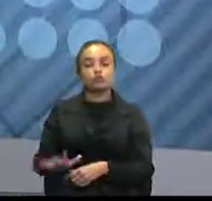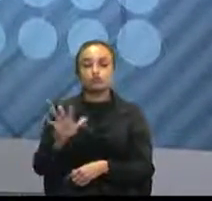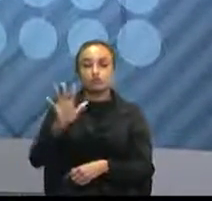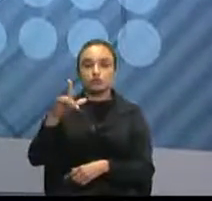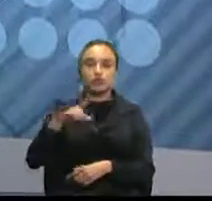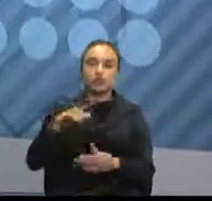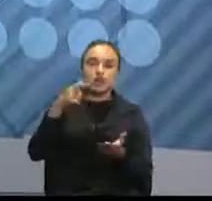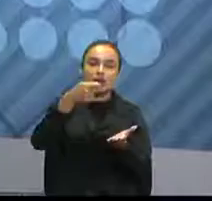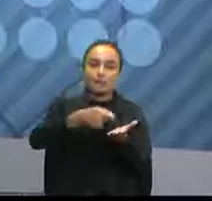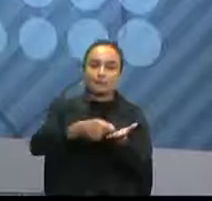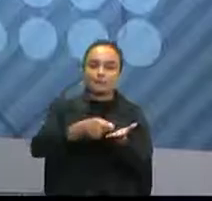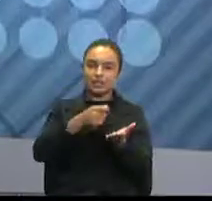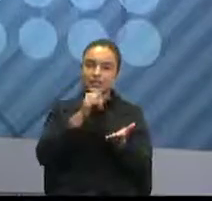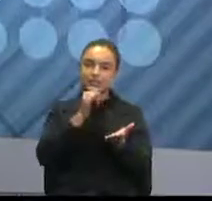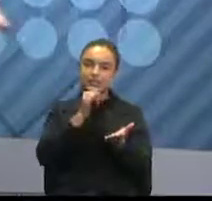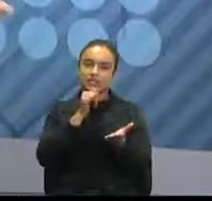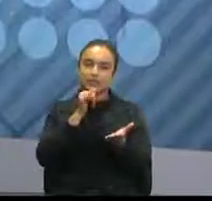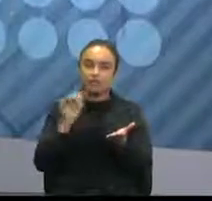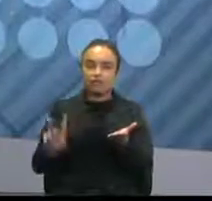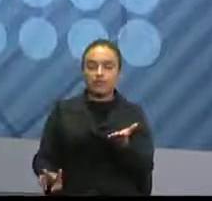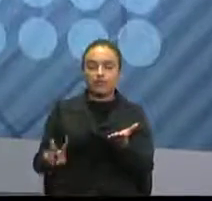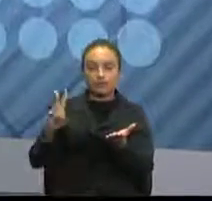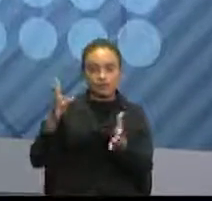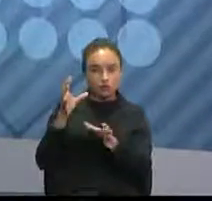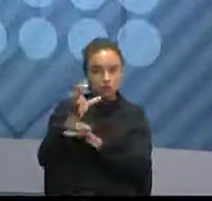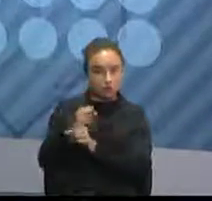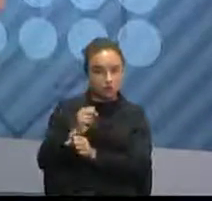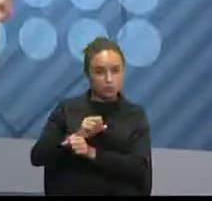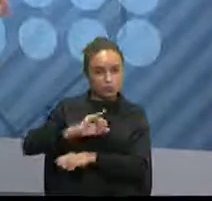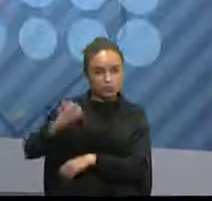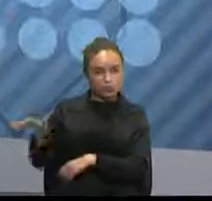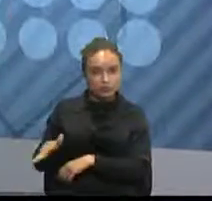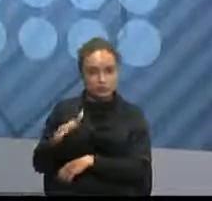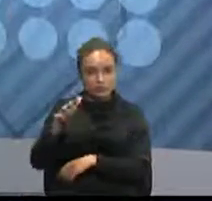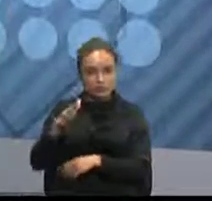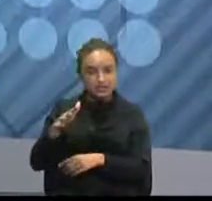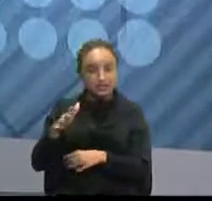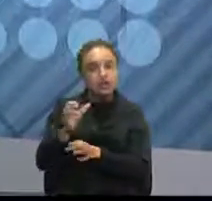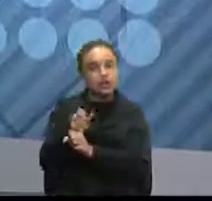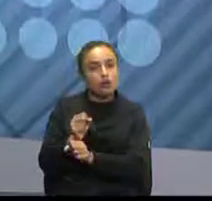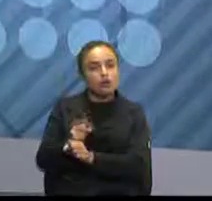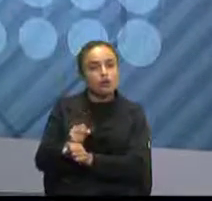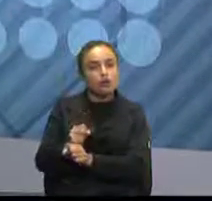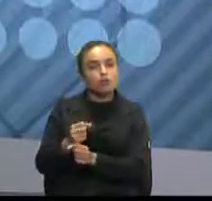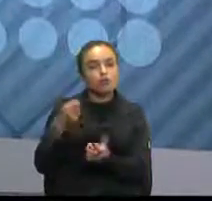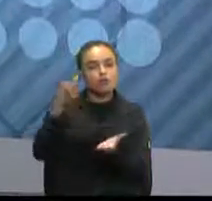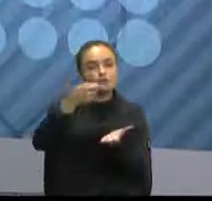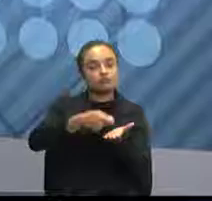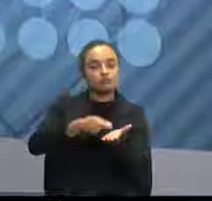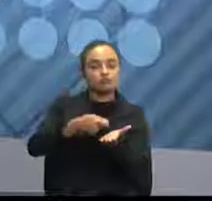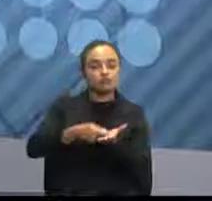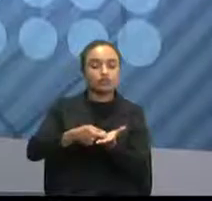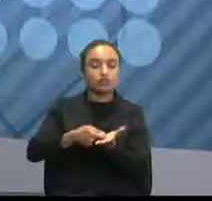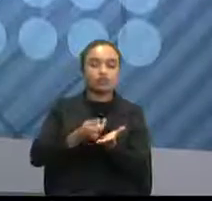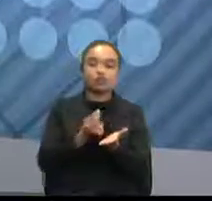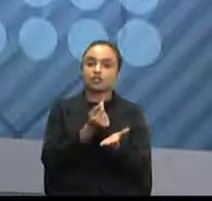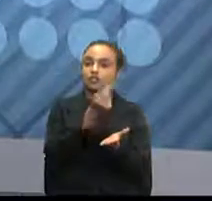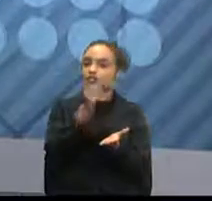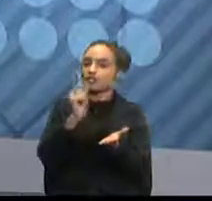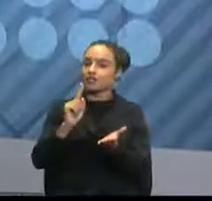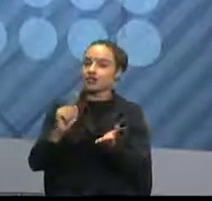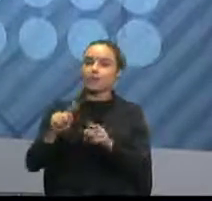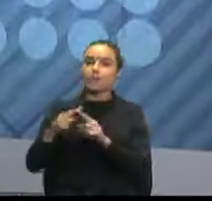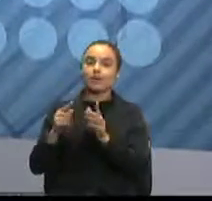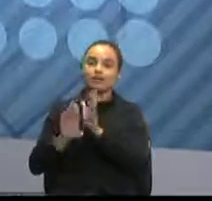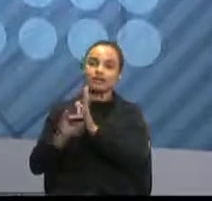que ela deve pra você que vai ser o total de juros e de juros mais capital inicial e vai te pagar em ações ela não te pago em dinheiro aí